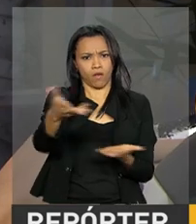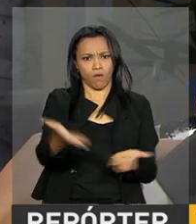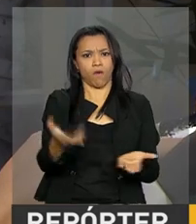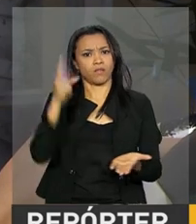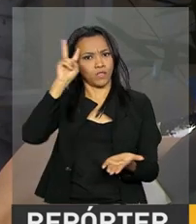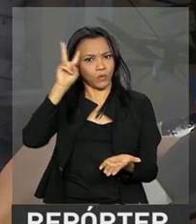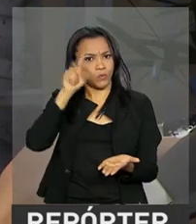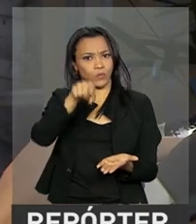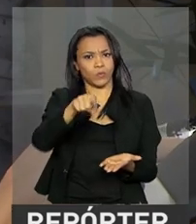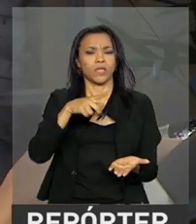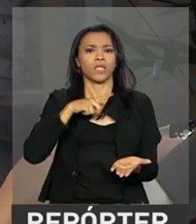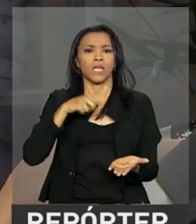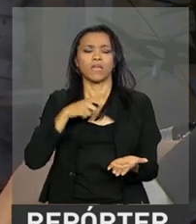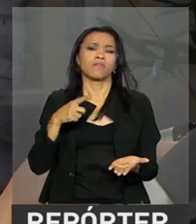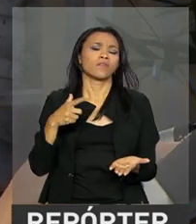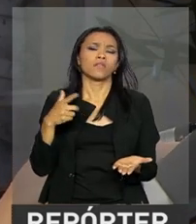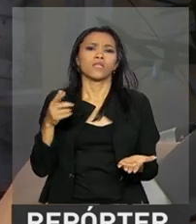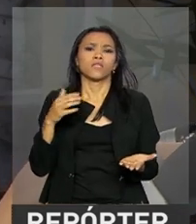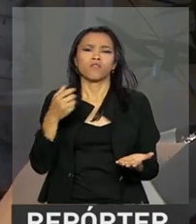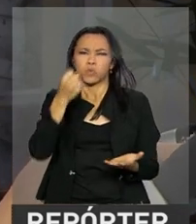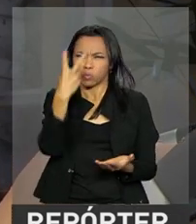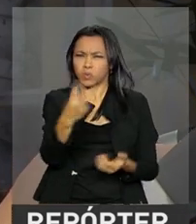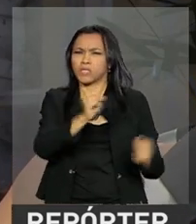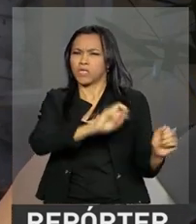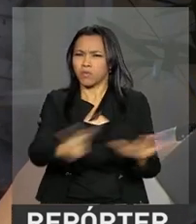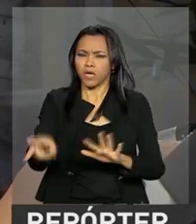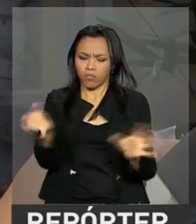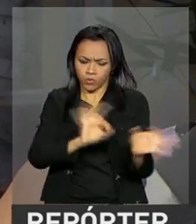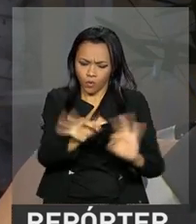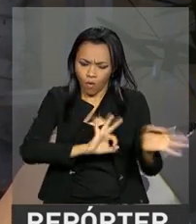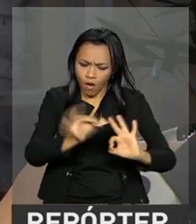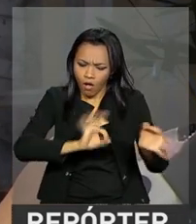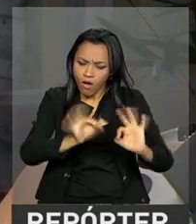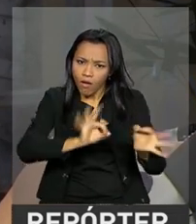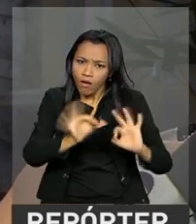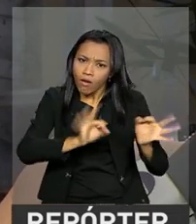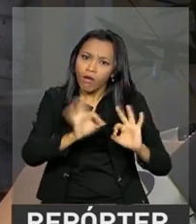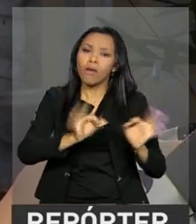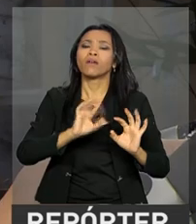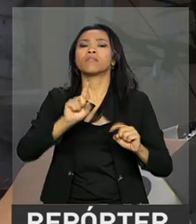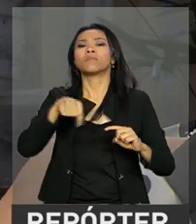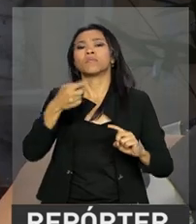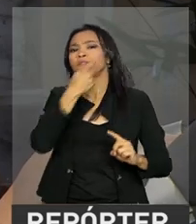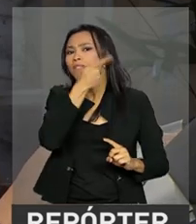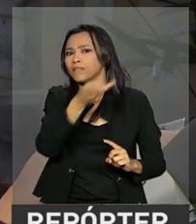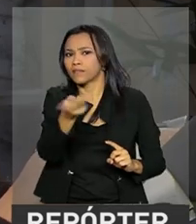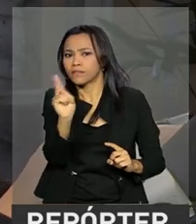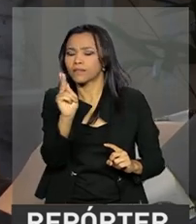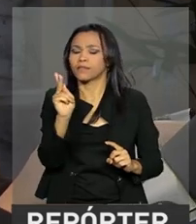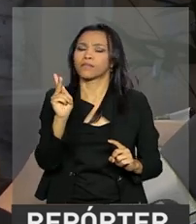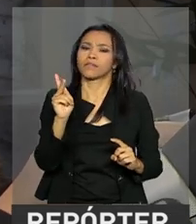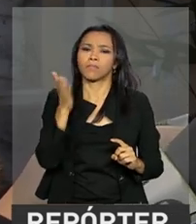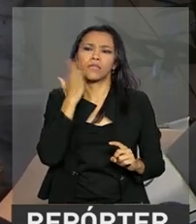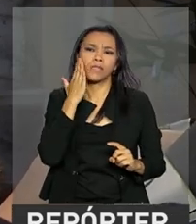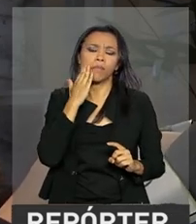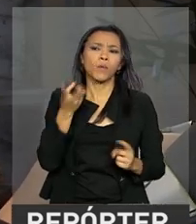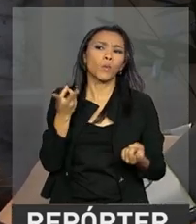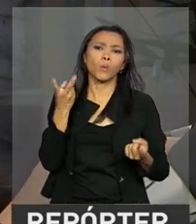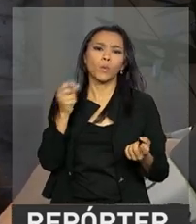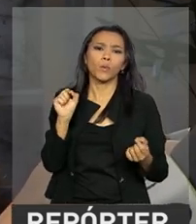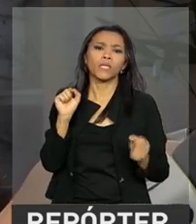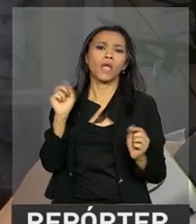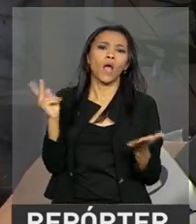mobilização isso levou cerca de duas semanas essa mobilização visitas de para a realização de Diagnósticos